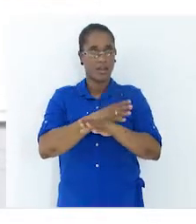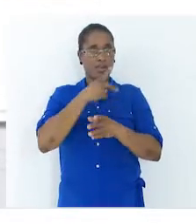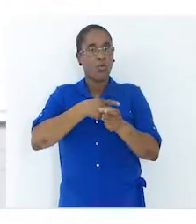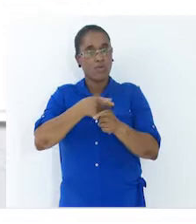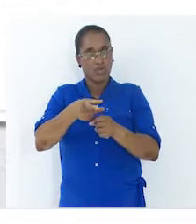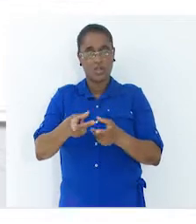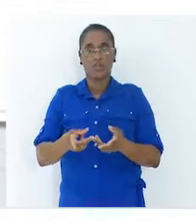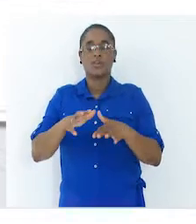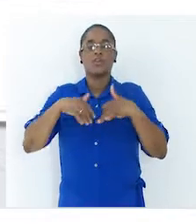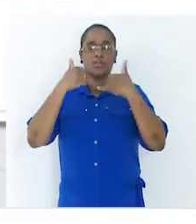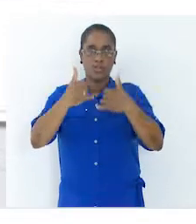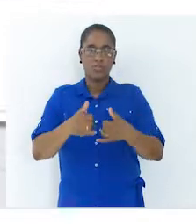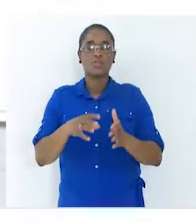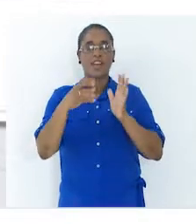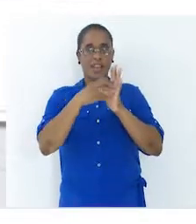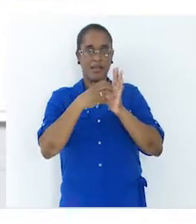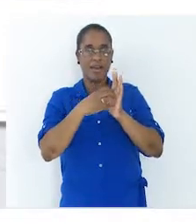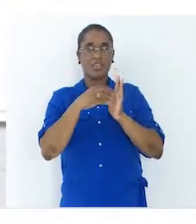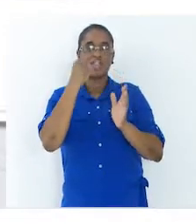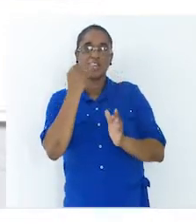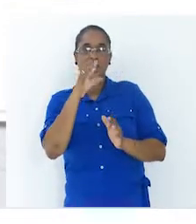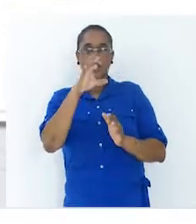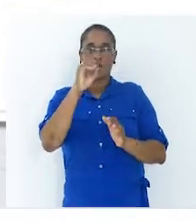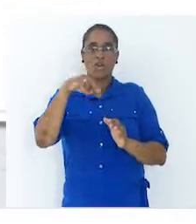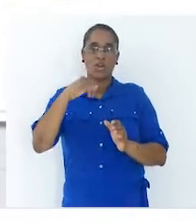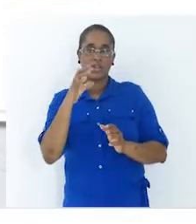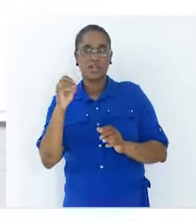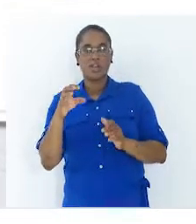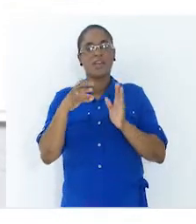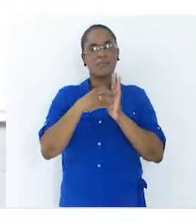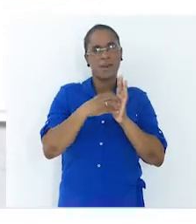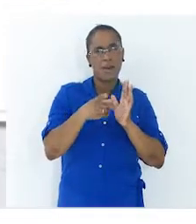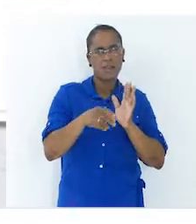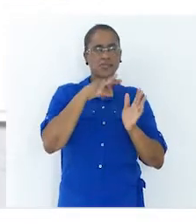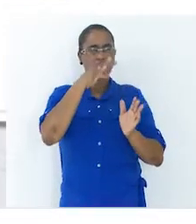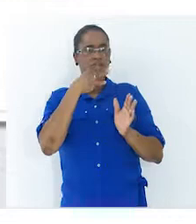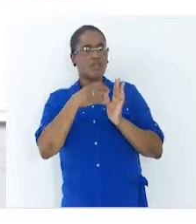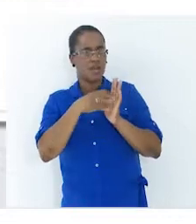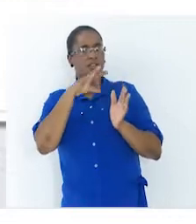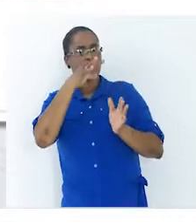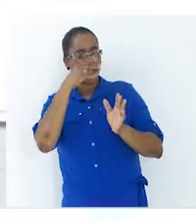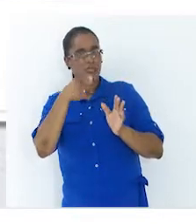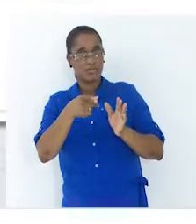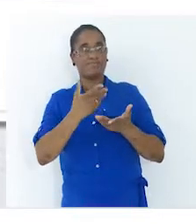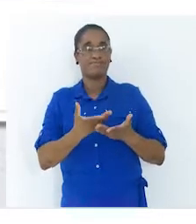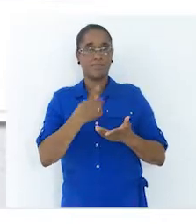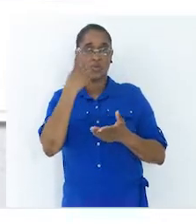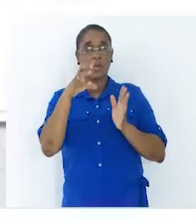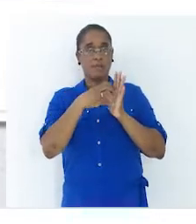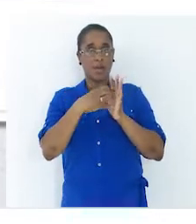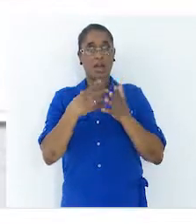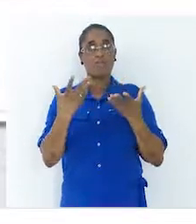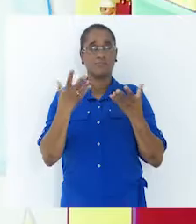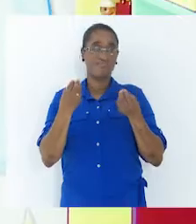temos logo a seguir a imagem icônica, que é a imagem, dizemos que as imagens falam por si, uma imagem vale